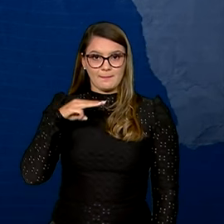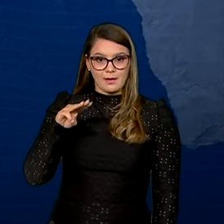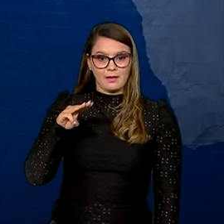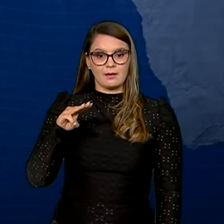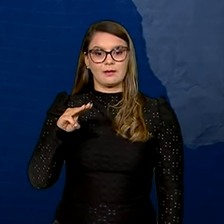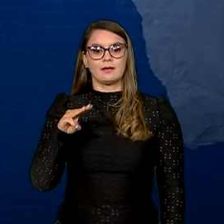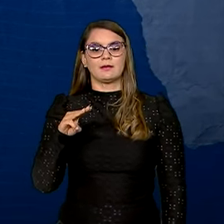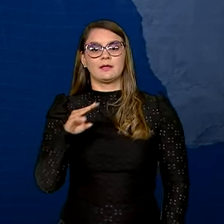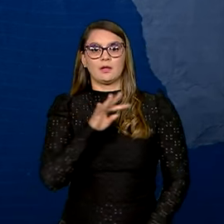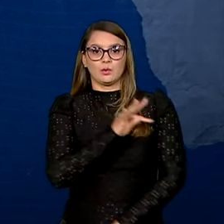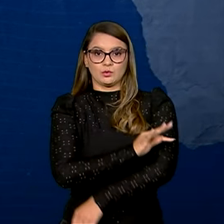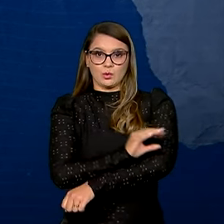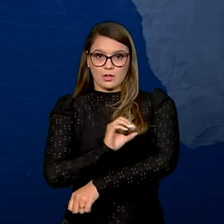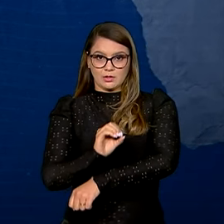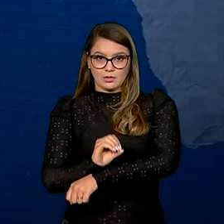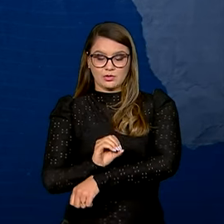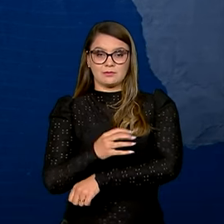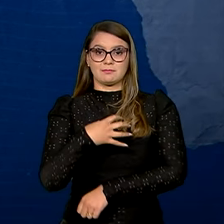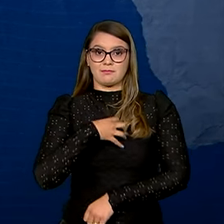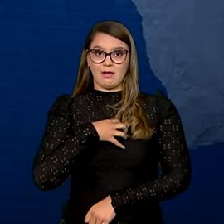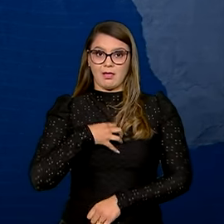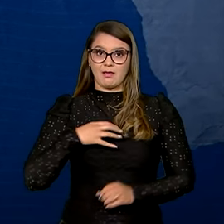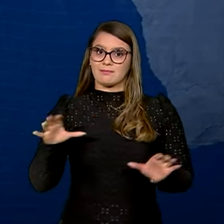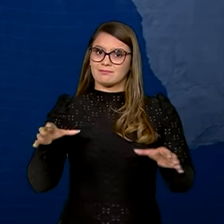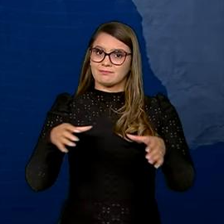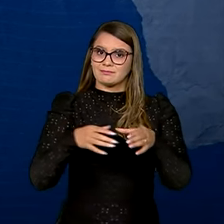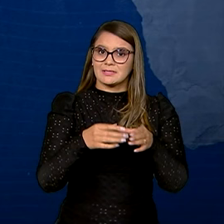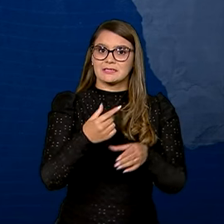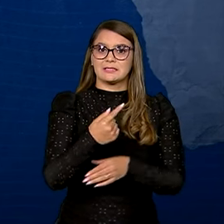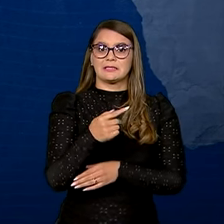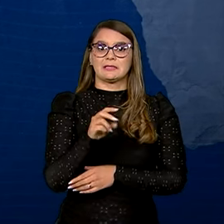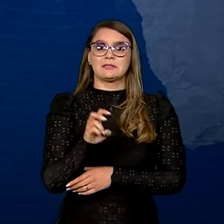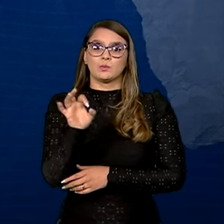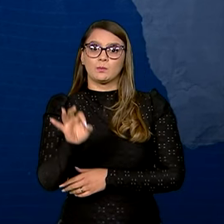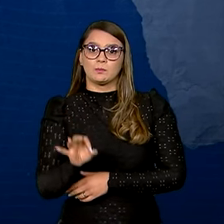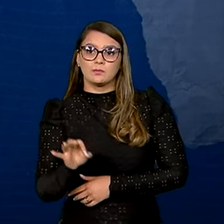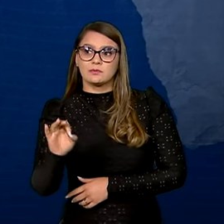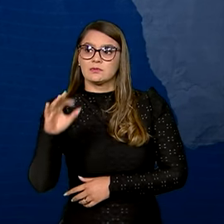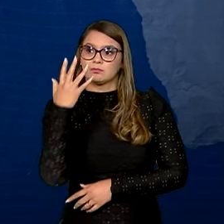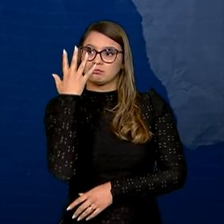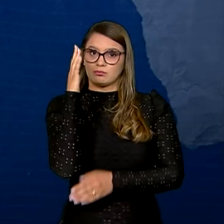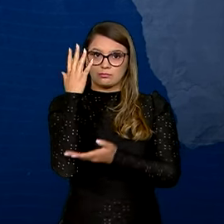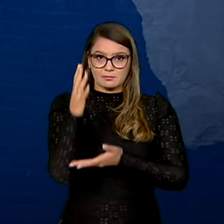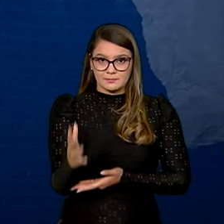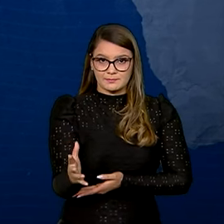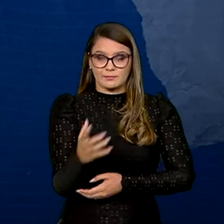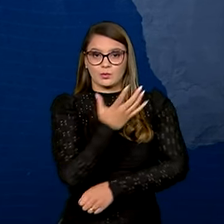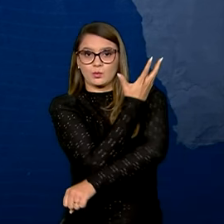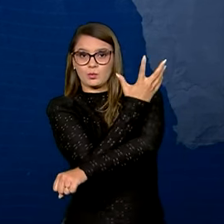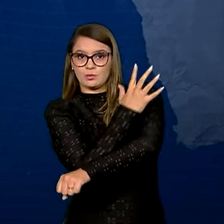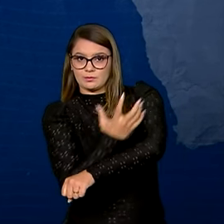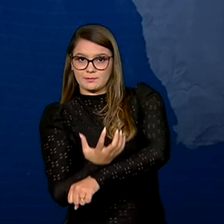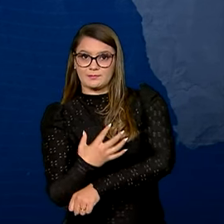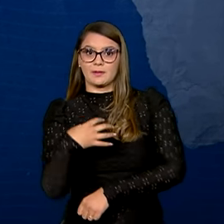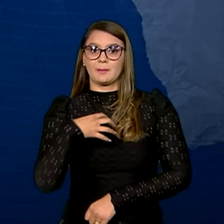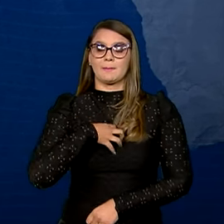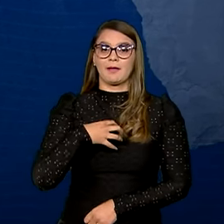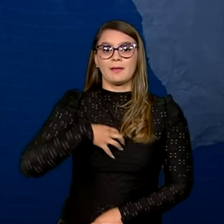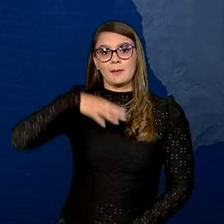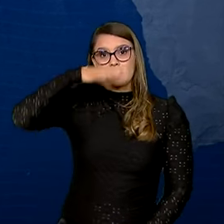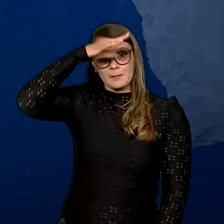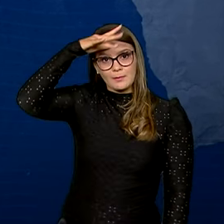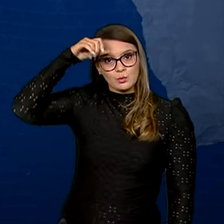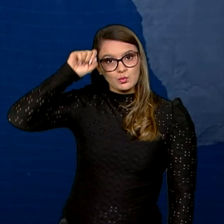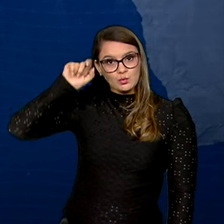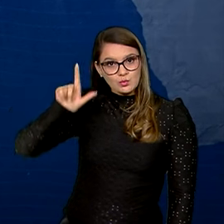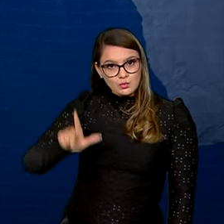e Bahia concentraram 75% do desmatamento do Cerrado. Bahia e Mato Grosso